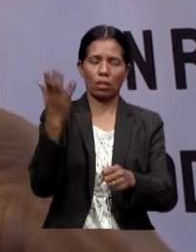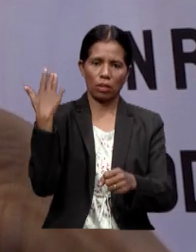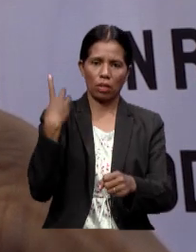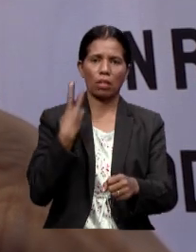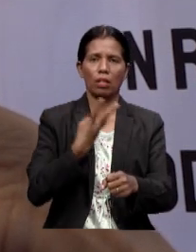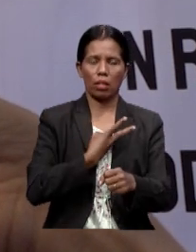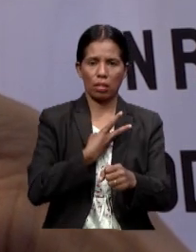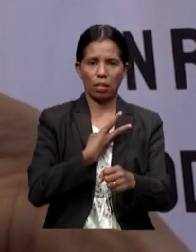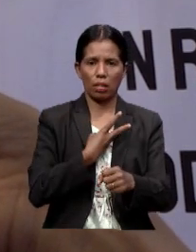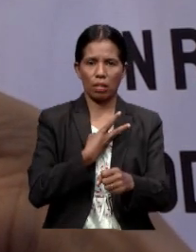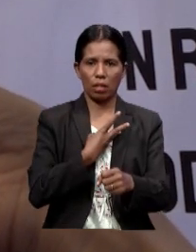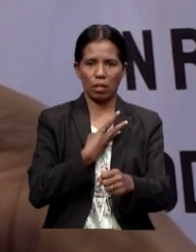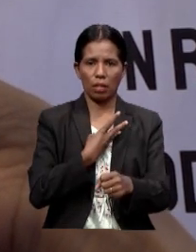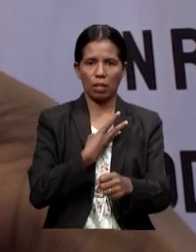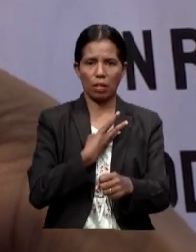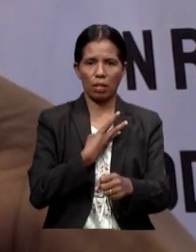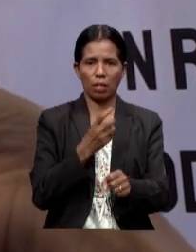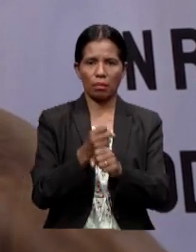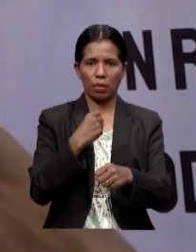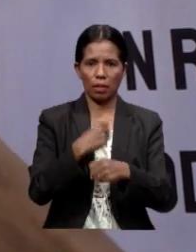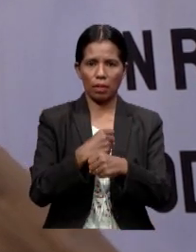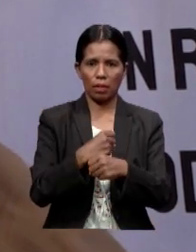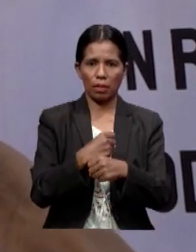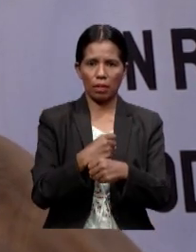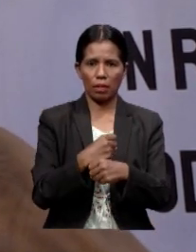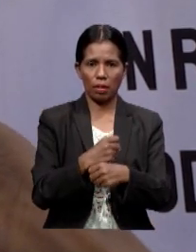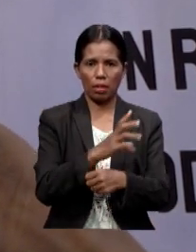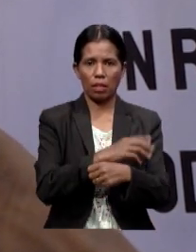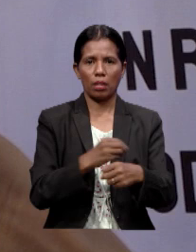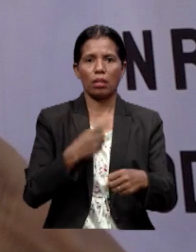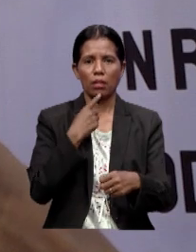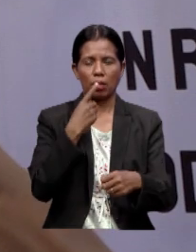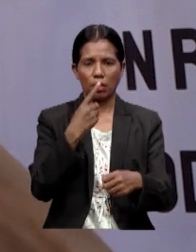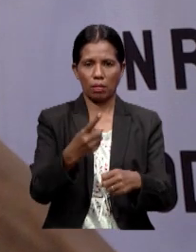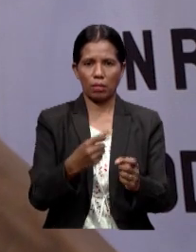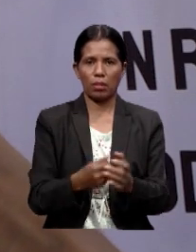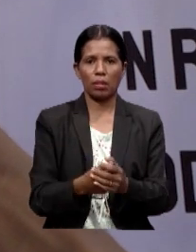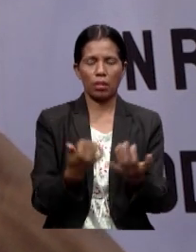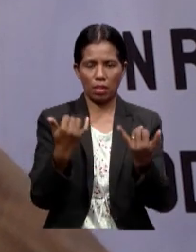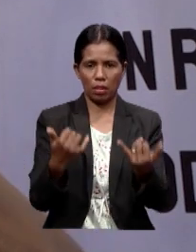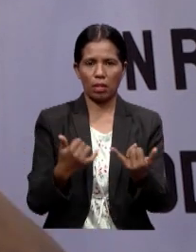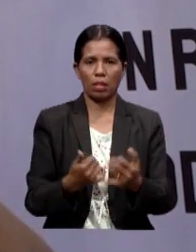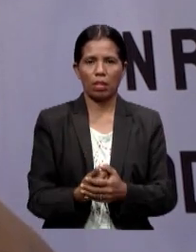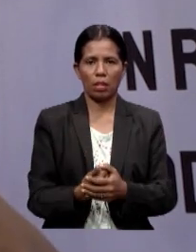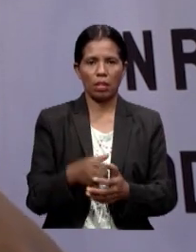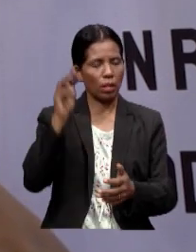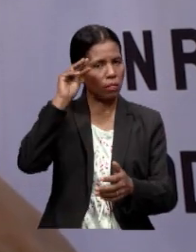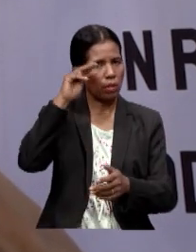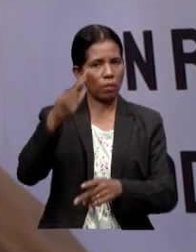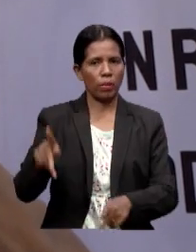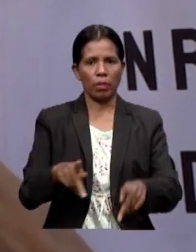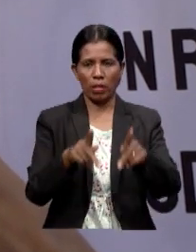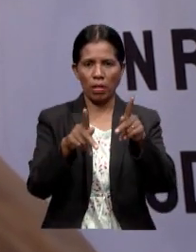ne beia que a minha categoria ba infração, e ne balo ba Ministério Público,